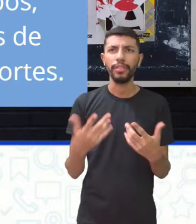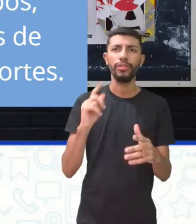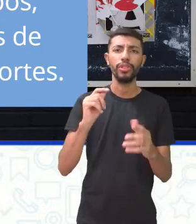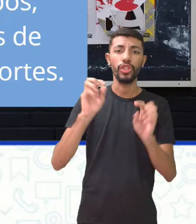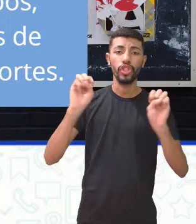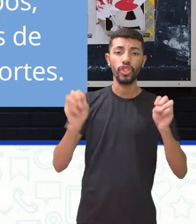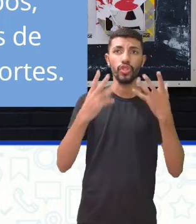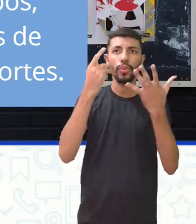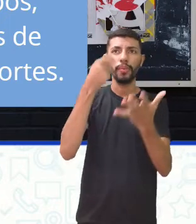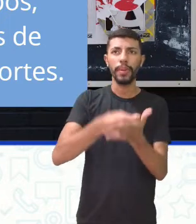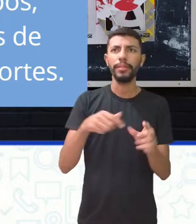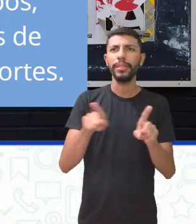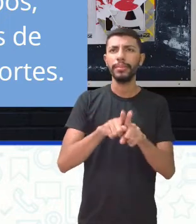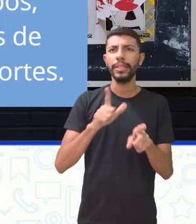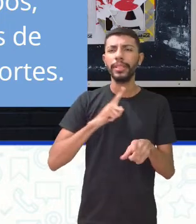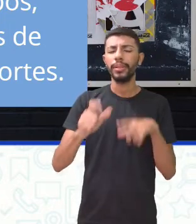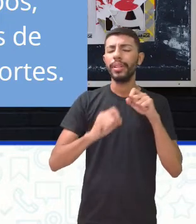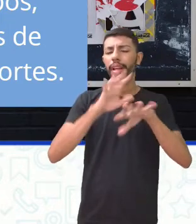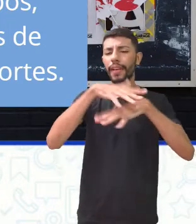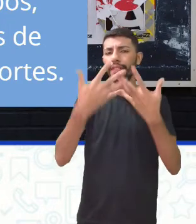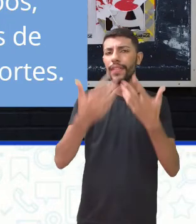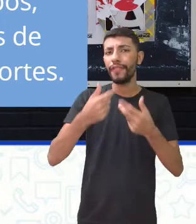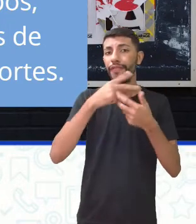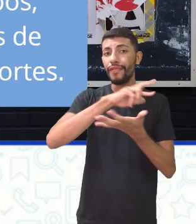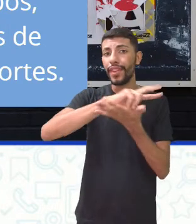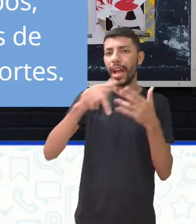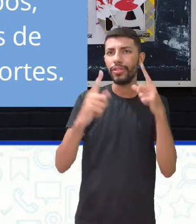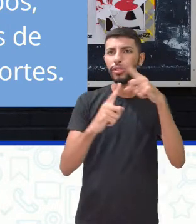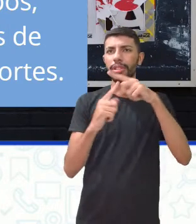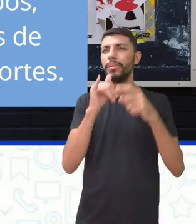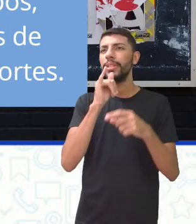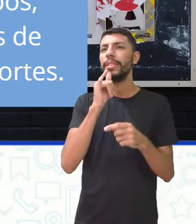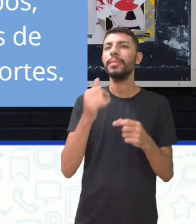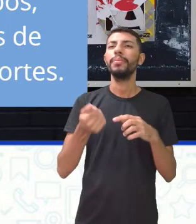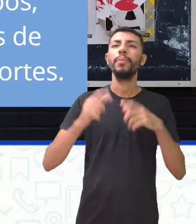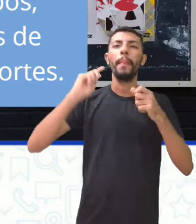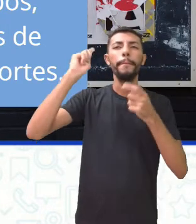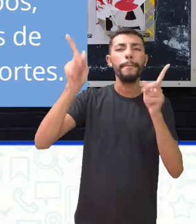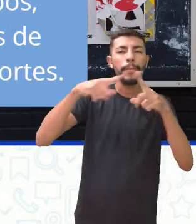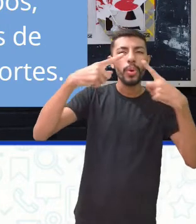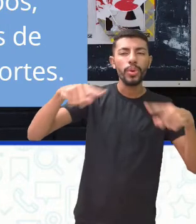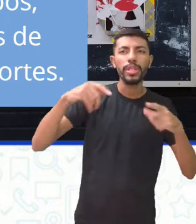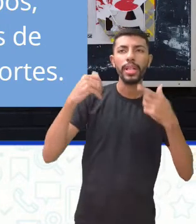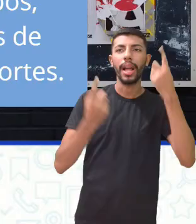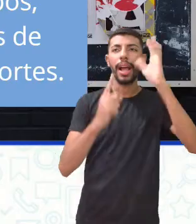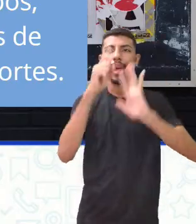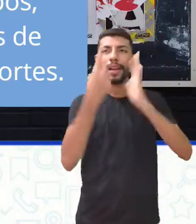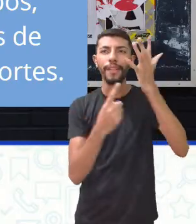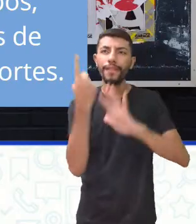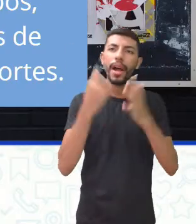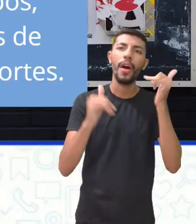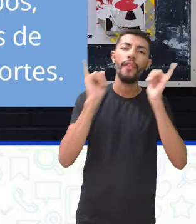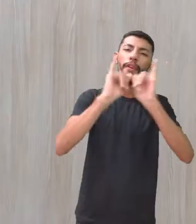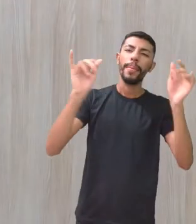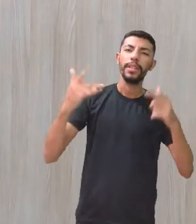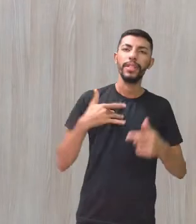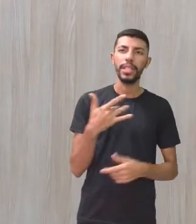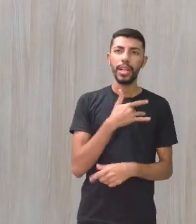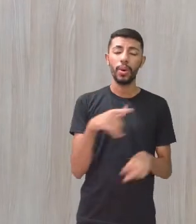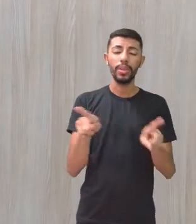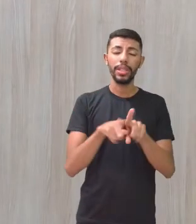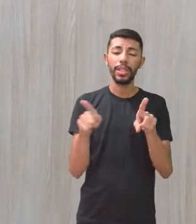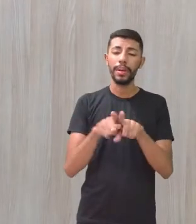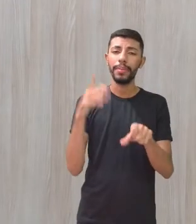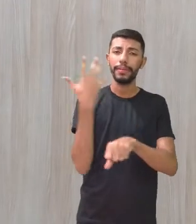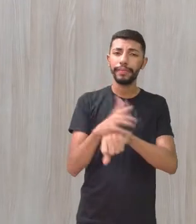eventos de todos os tipos. Musicais, carnavalescos, informativos de saúde e até mesmo práticas de esporte. É muito comum que a gente